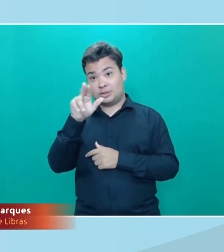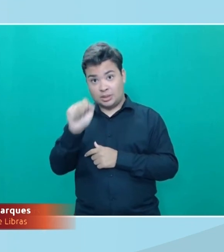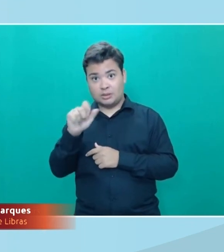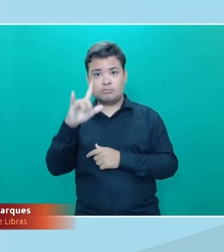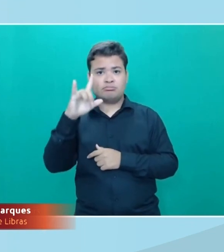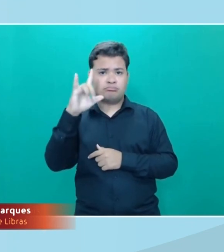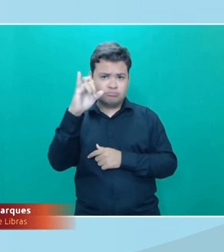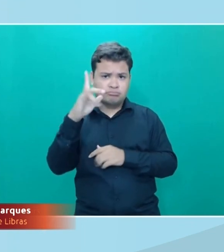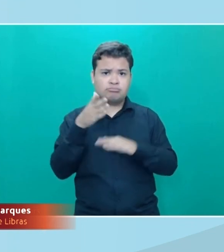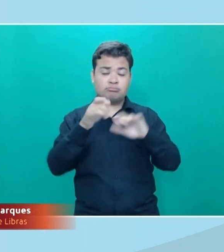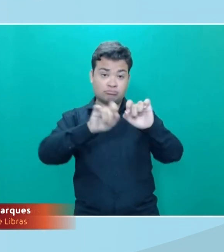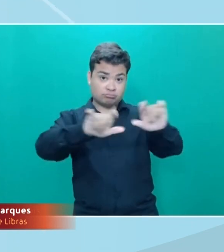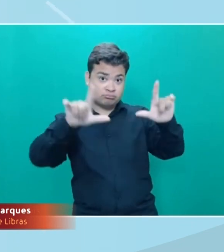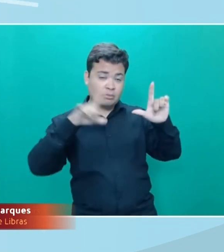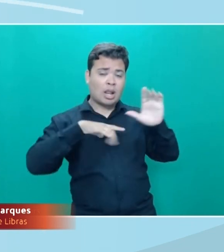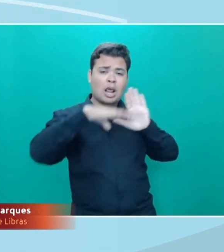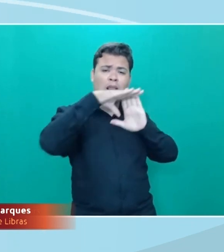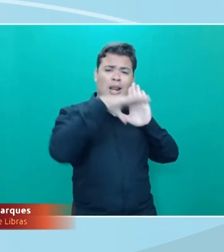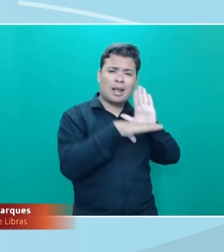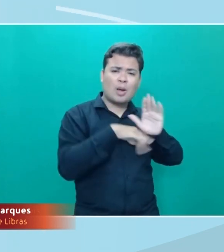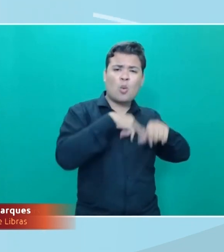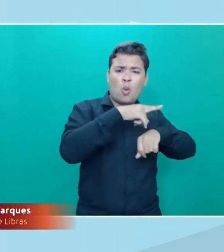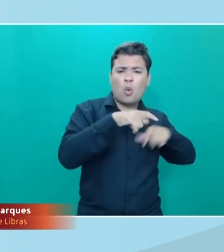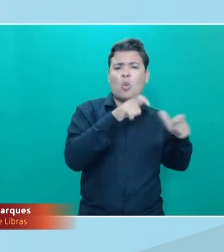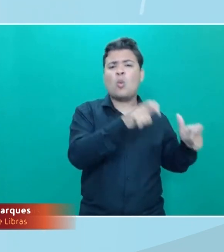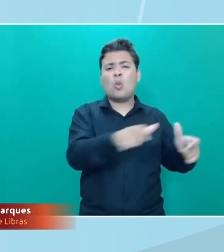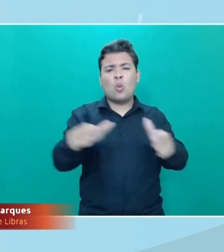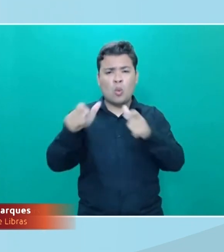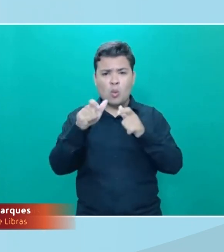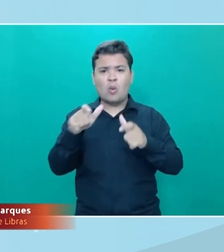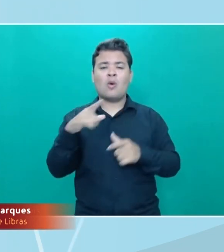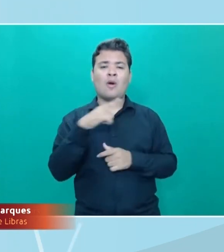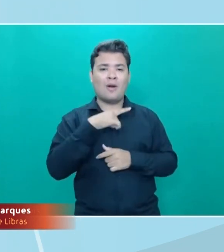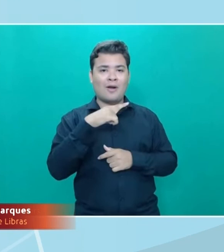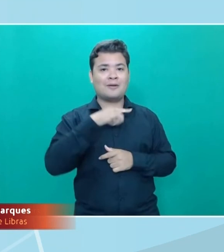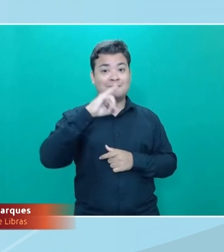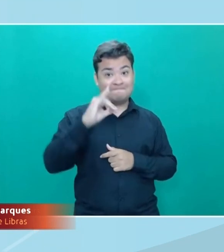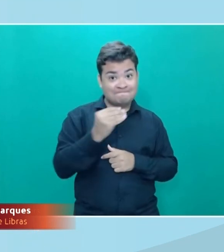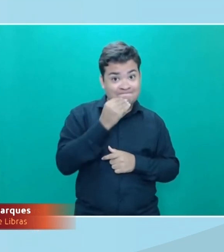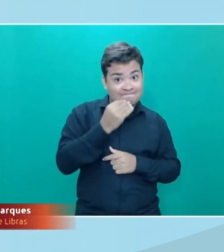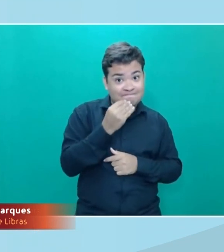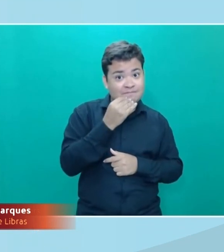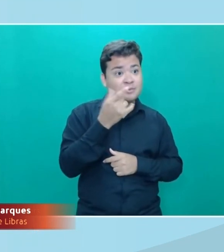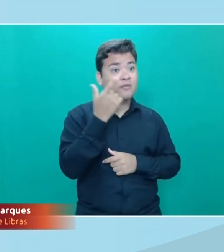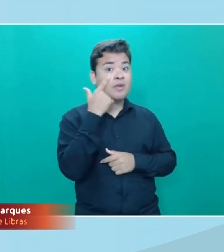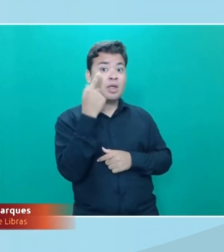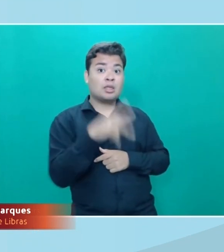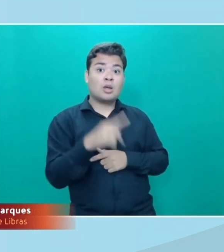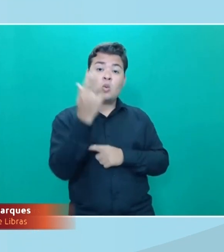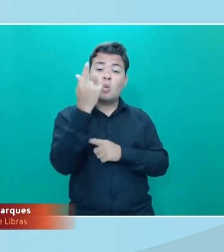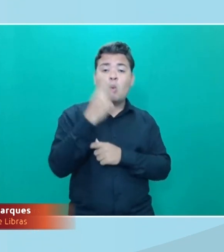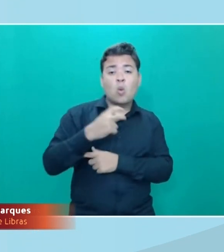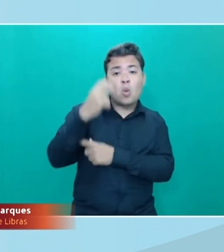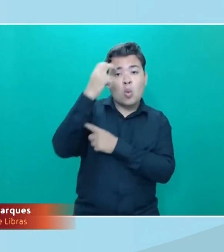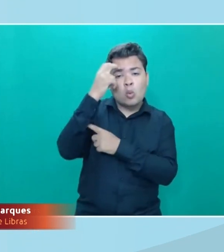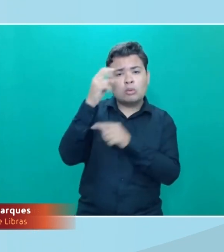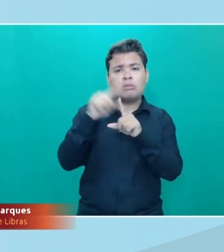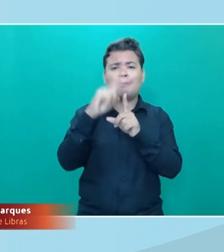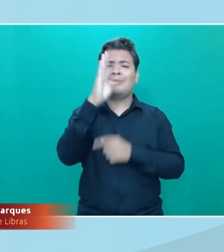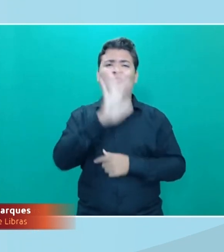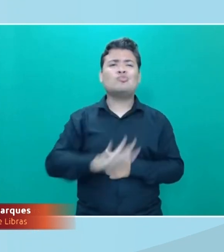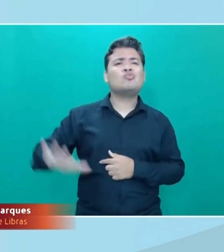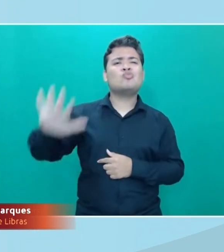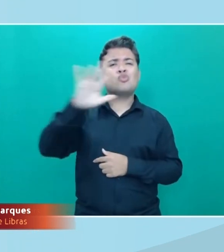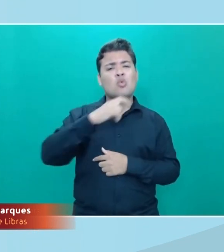programação, os locais, horários, uma boa chance de você conferir cultura goiana e do Brasil de forma gratuita